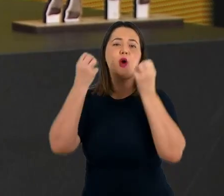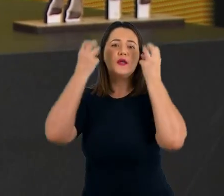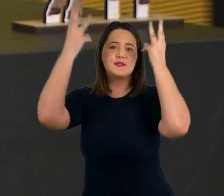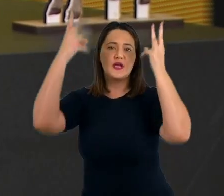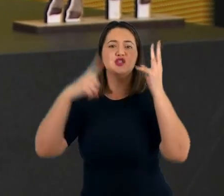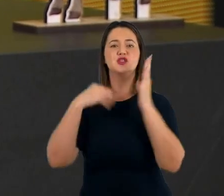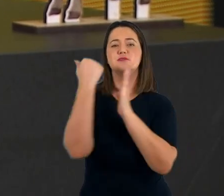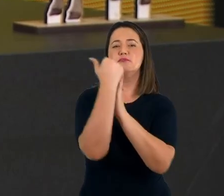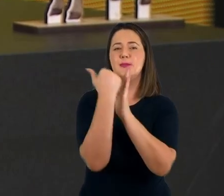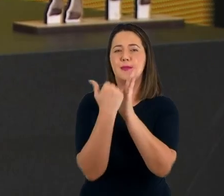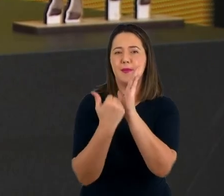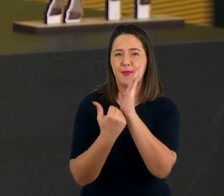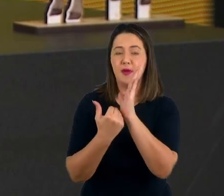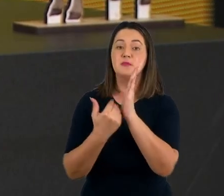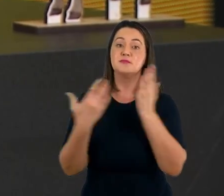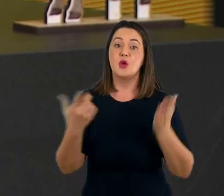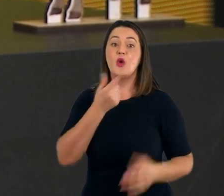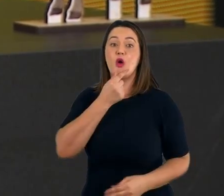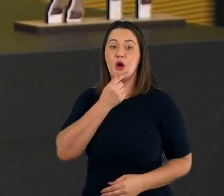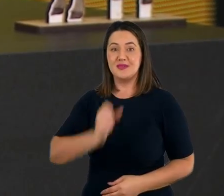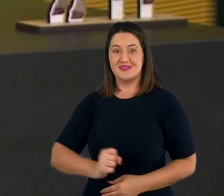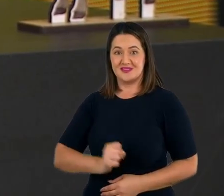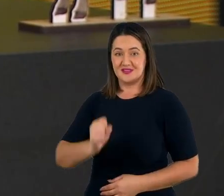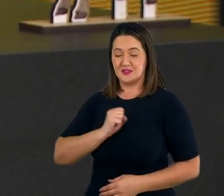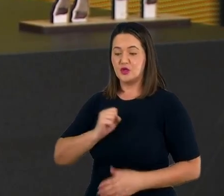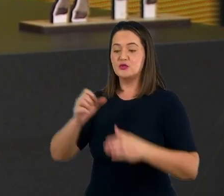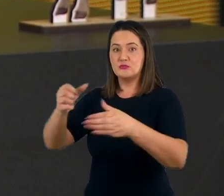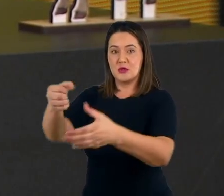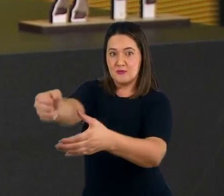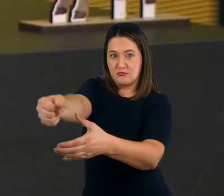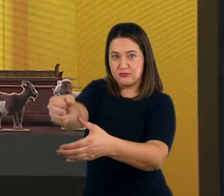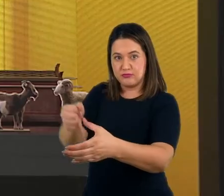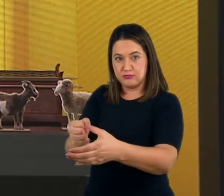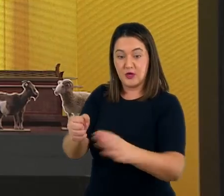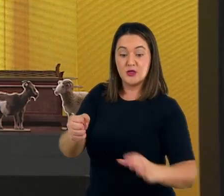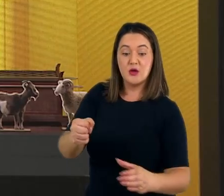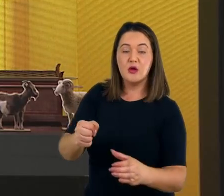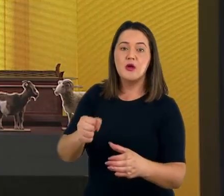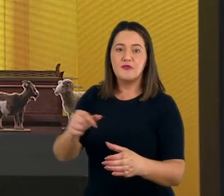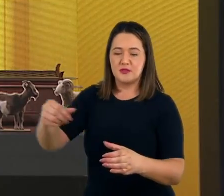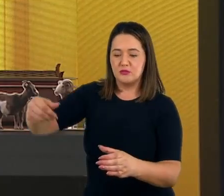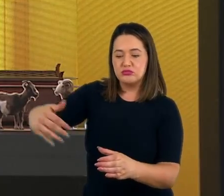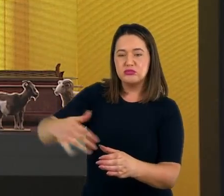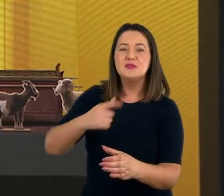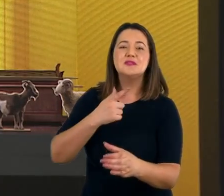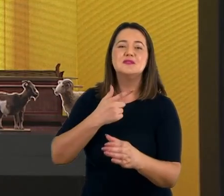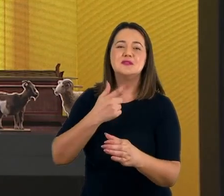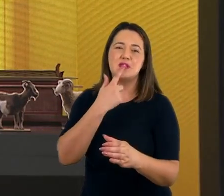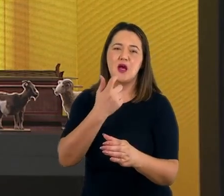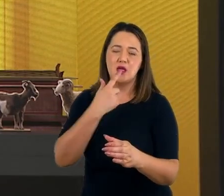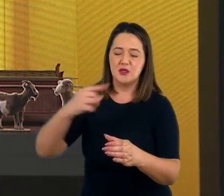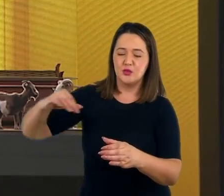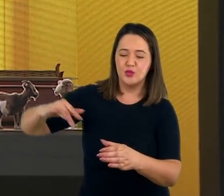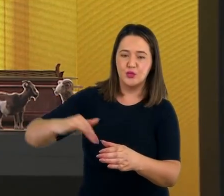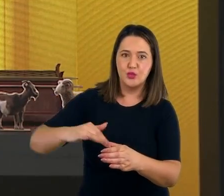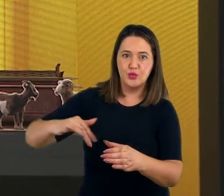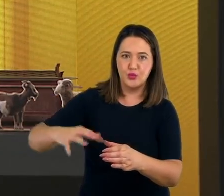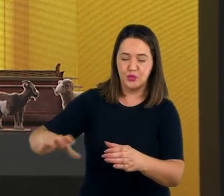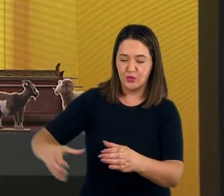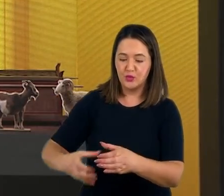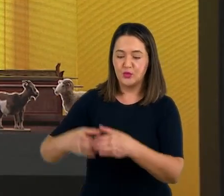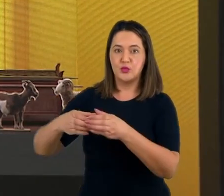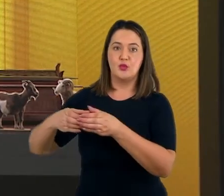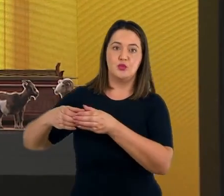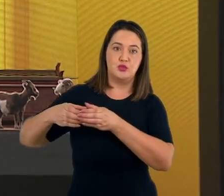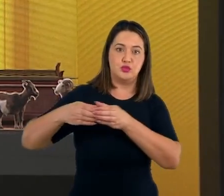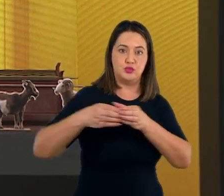de Moisés como podendo ser ofertados a Deus. Então, o sacerdote levava o sangue desses animais para dentro do lugar santo do